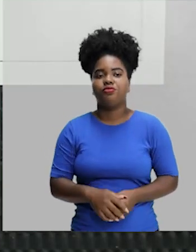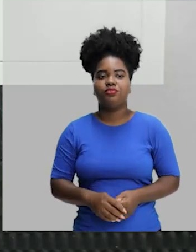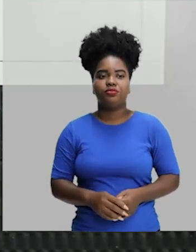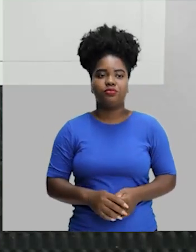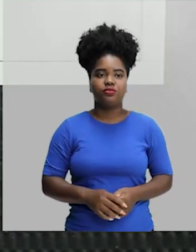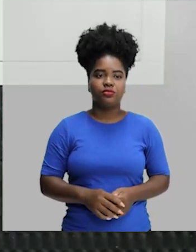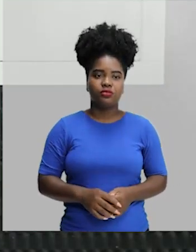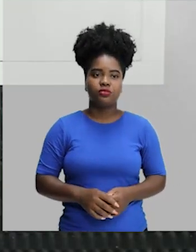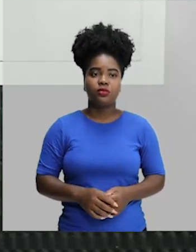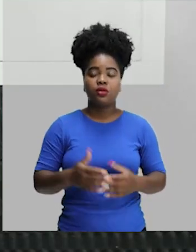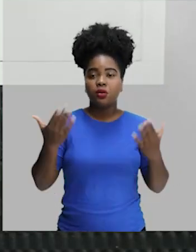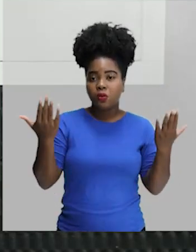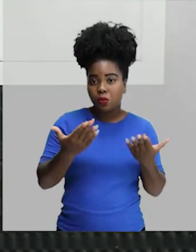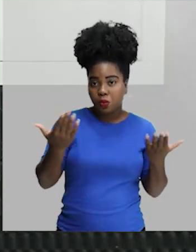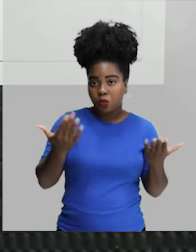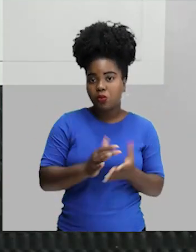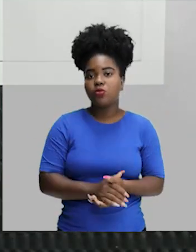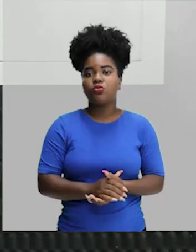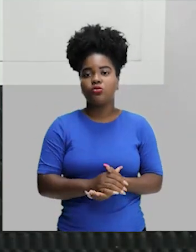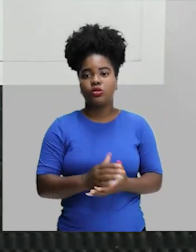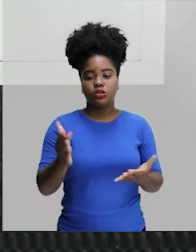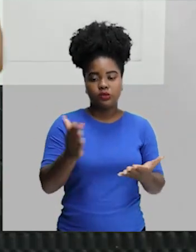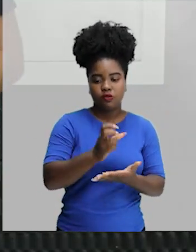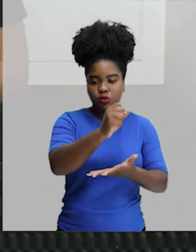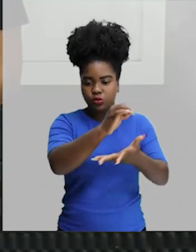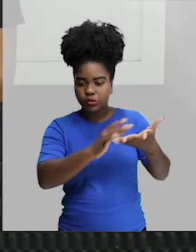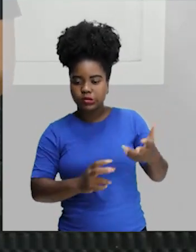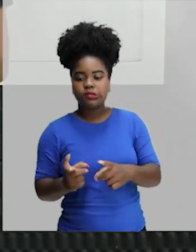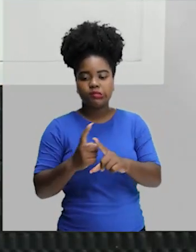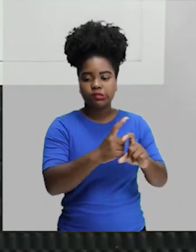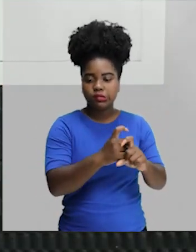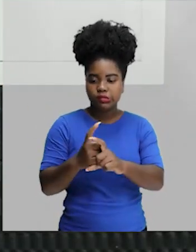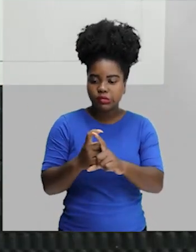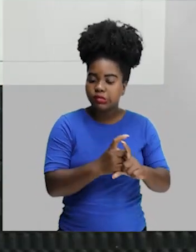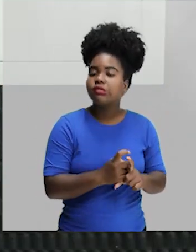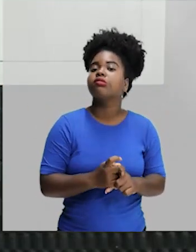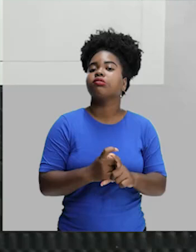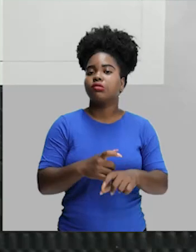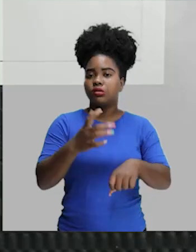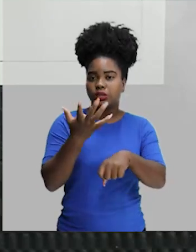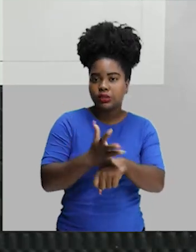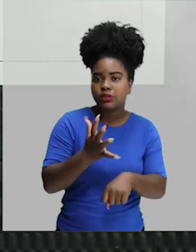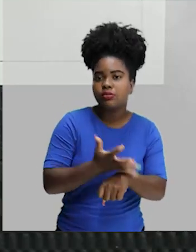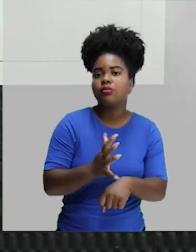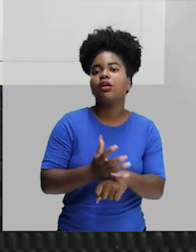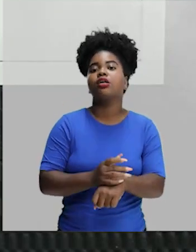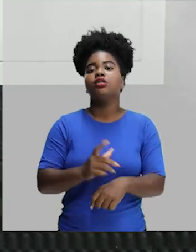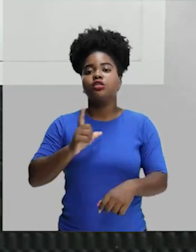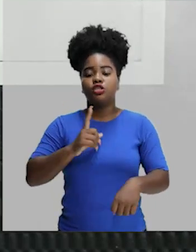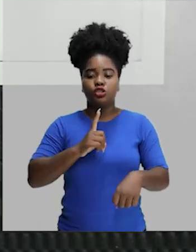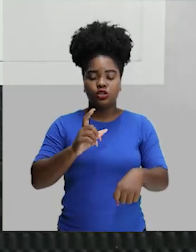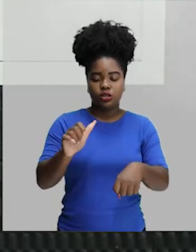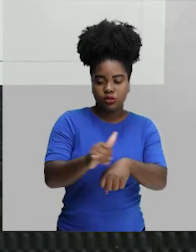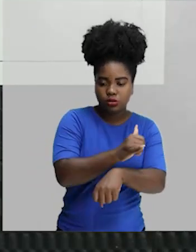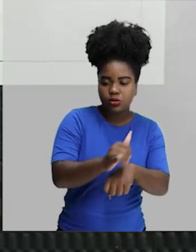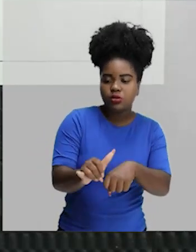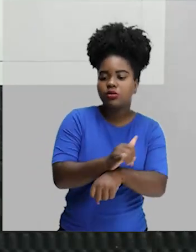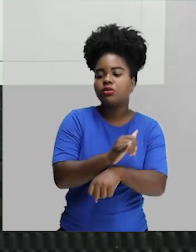turminha. Então, turma, hoje a gente fez exercício de polinômio, aplicação do dispositivo do